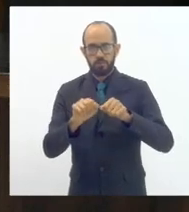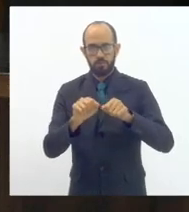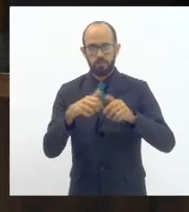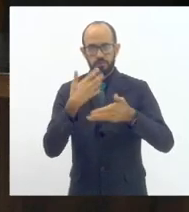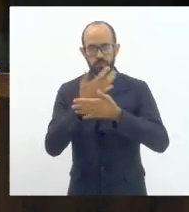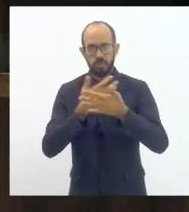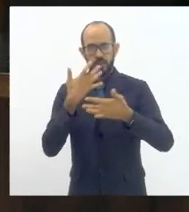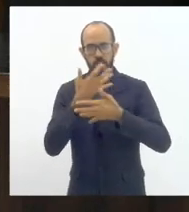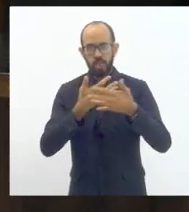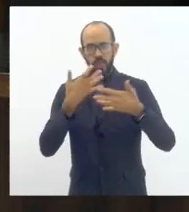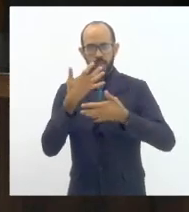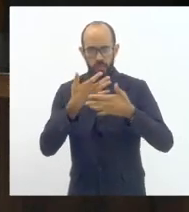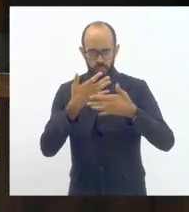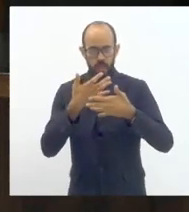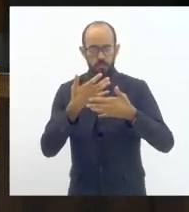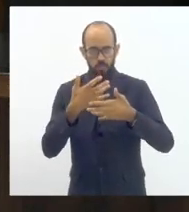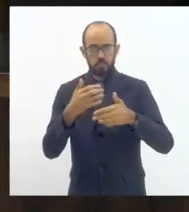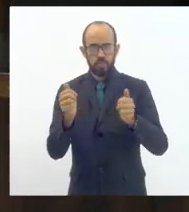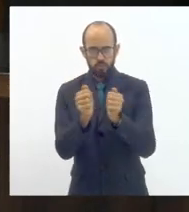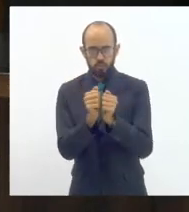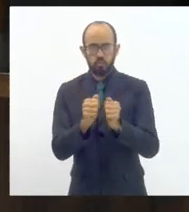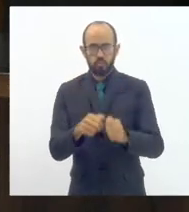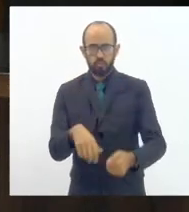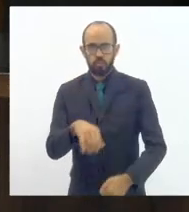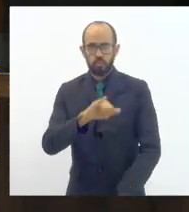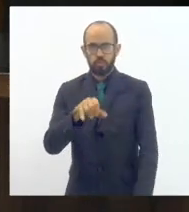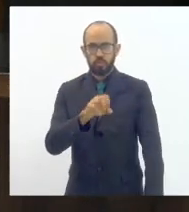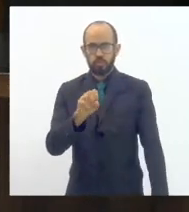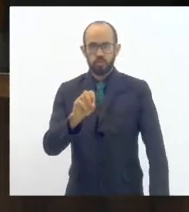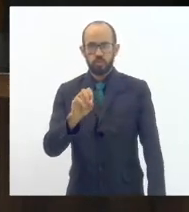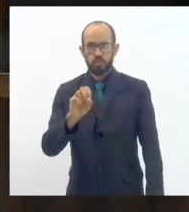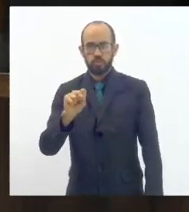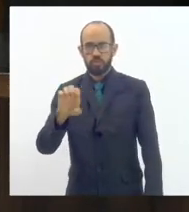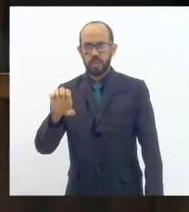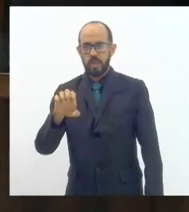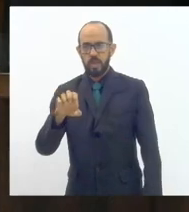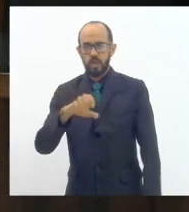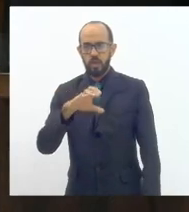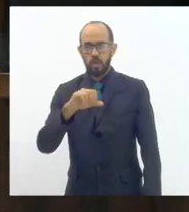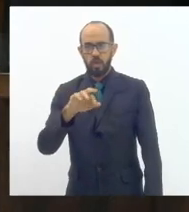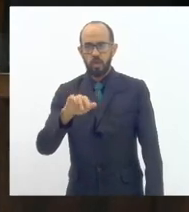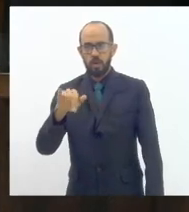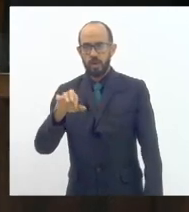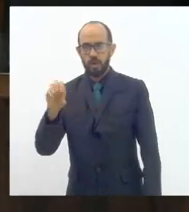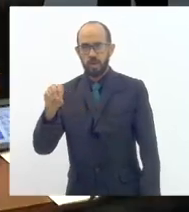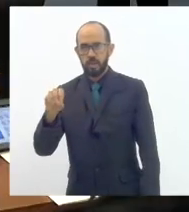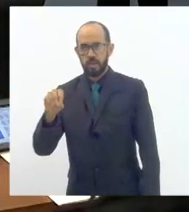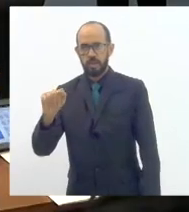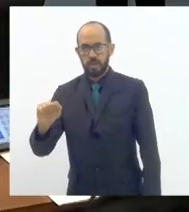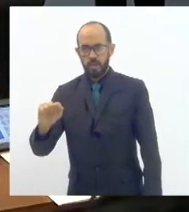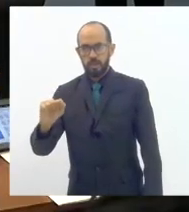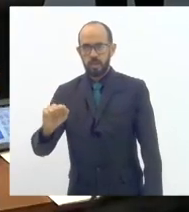cantar conosco o hino nacional. Então, chamo o José Correia, do município de Carmo.